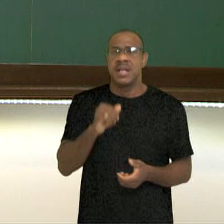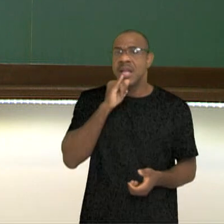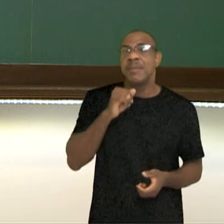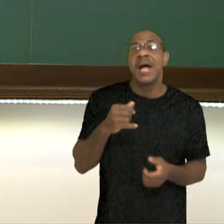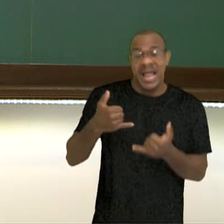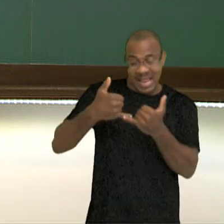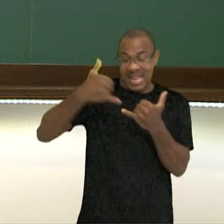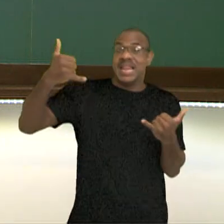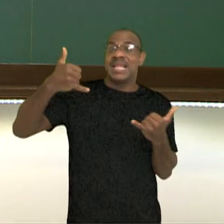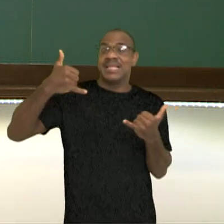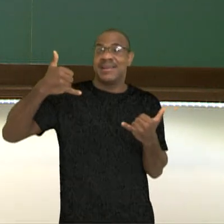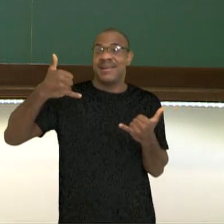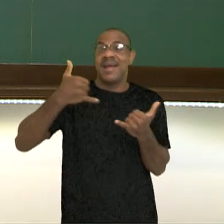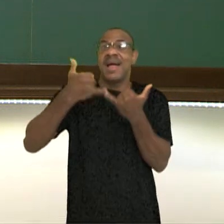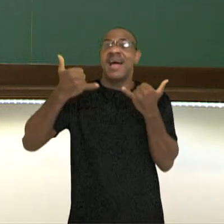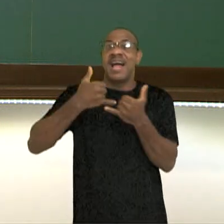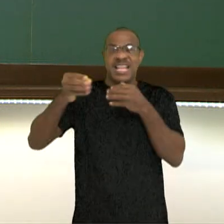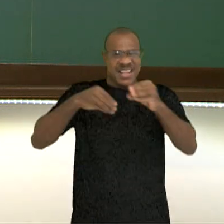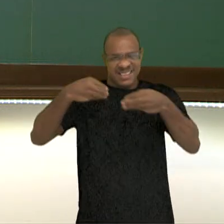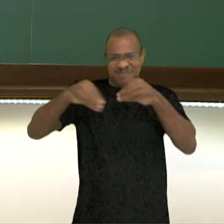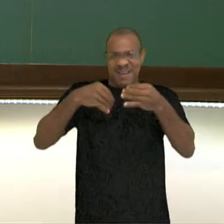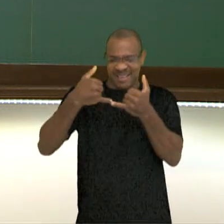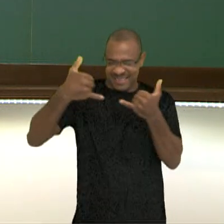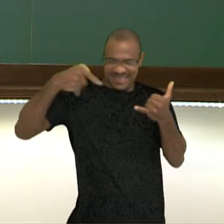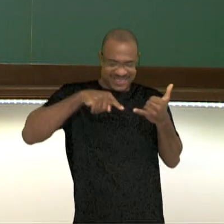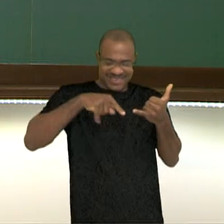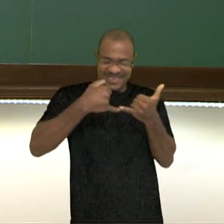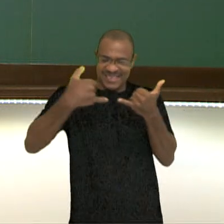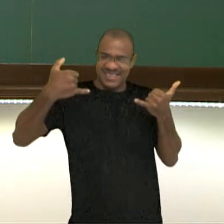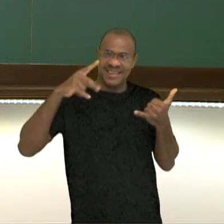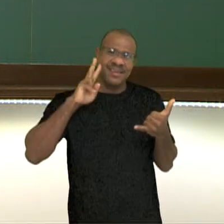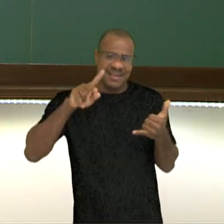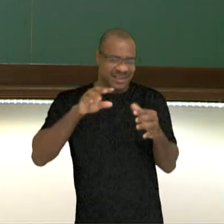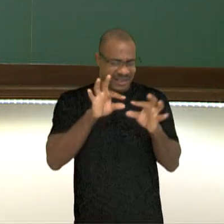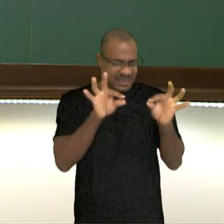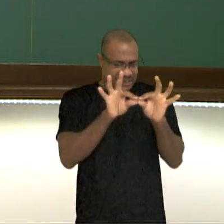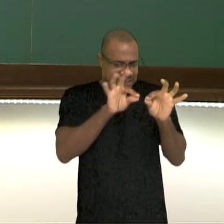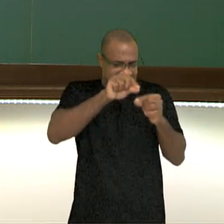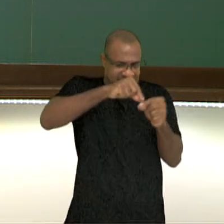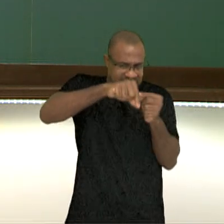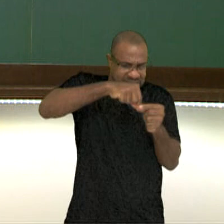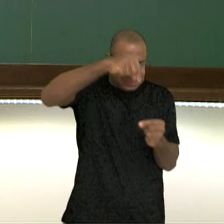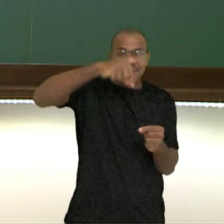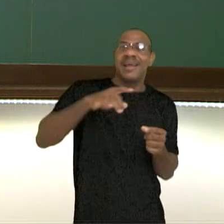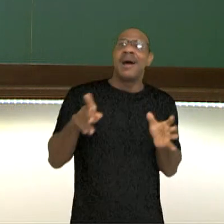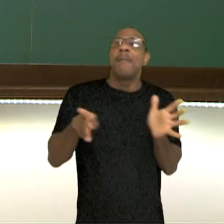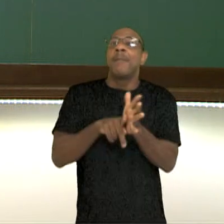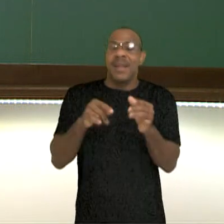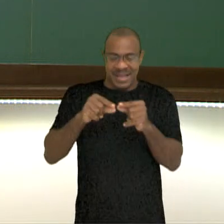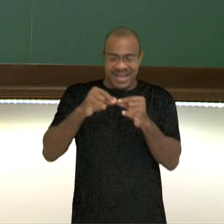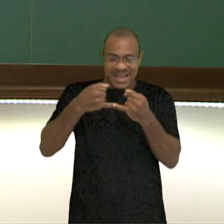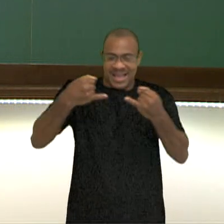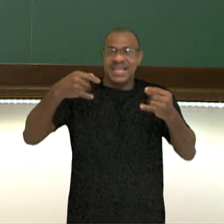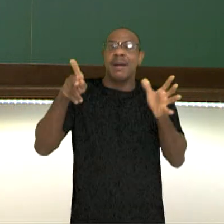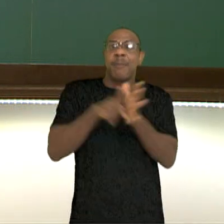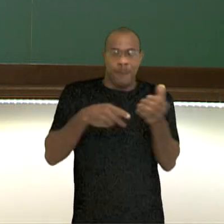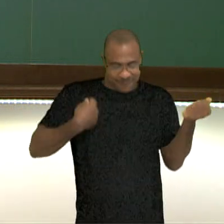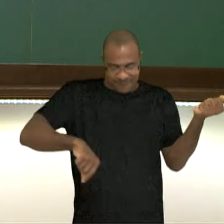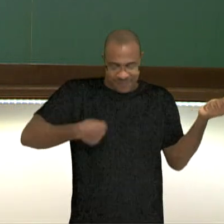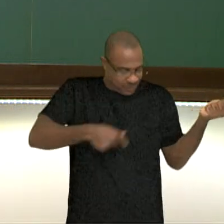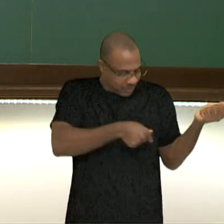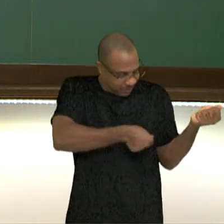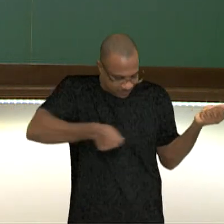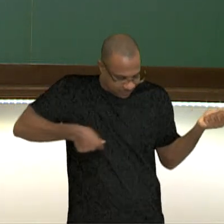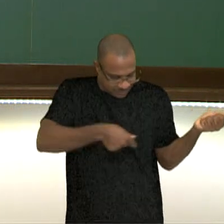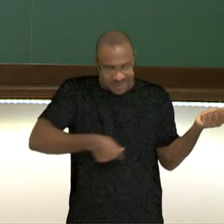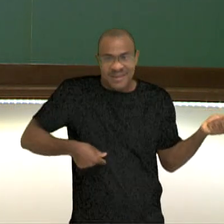nylon e amarrar num prego a outro, numa sequência de 5 linhas, de repente fazer vibrar as cordas para